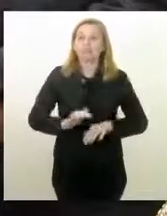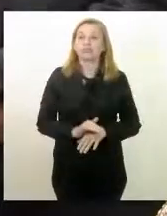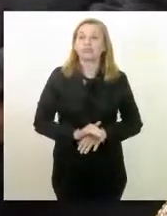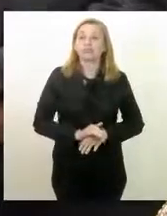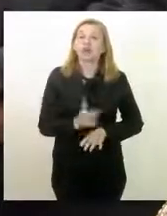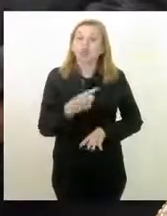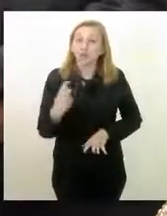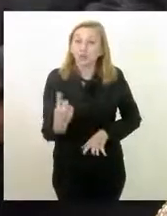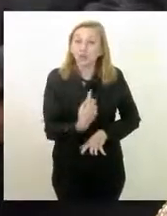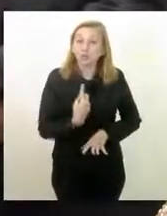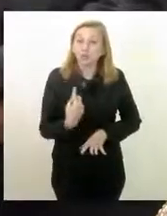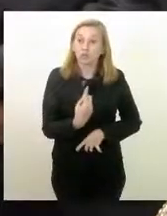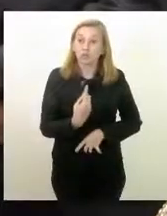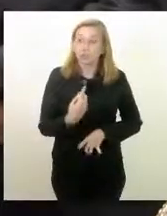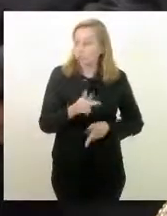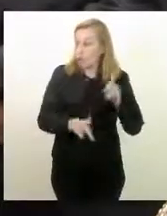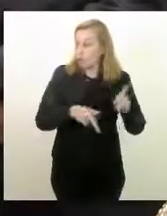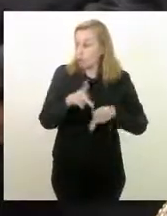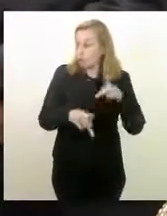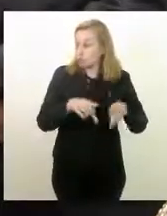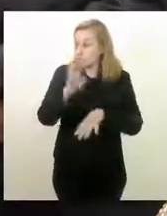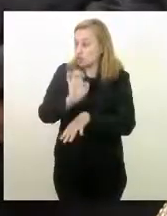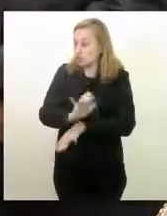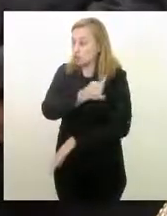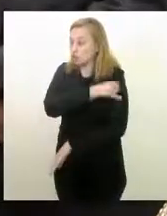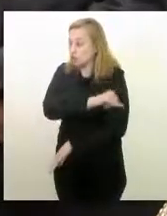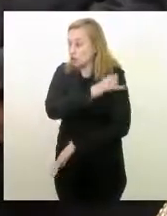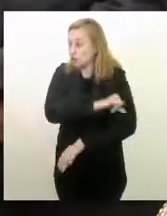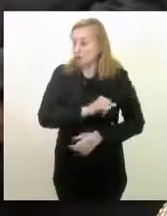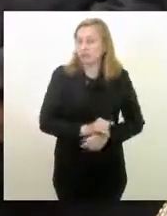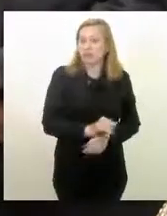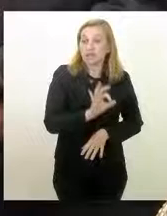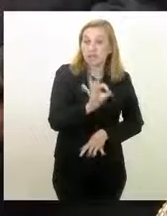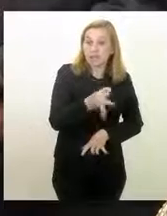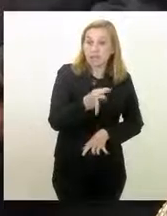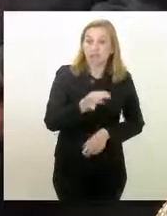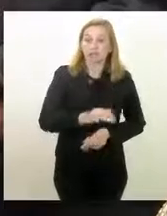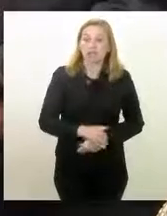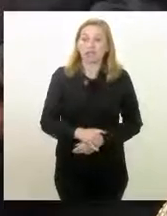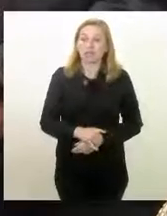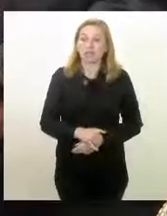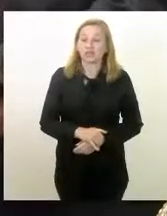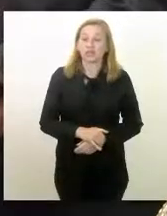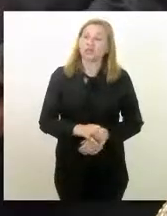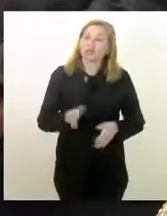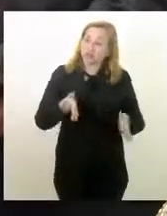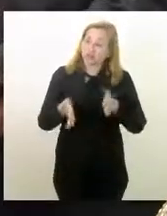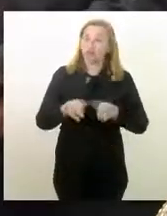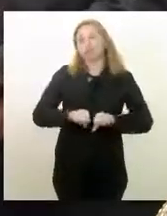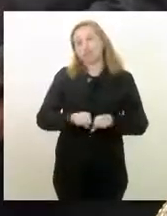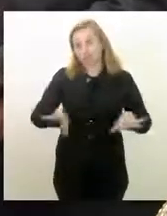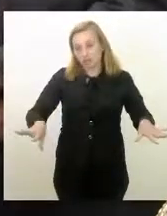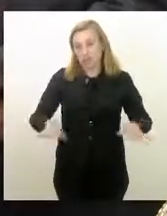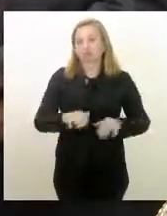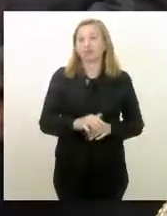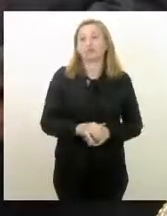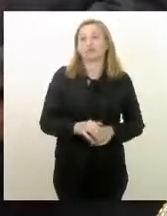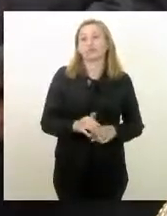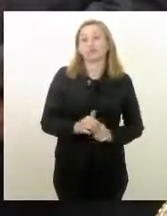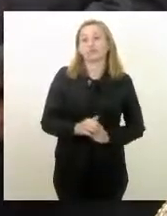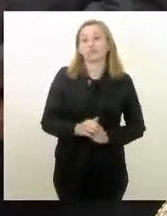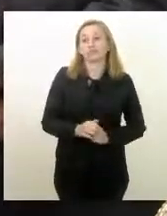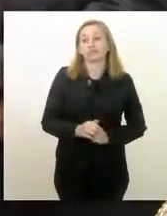ao nosso povo do Estado do Rio de Janeiro. Logicamente, ainda estamos em pandemia, temos